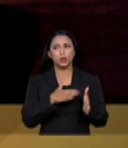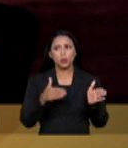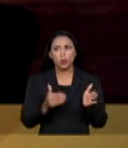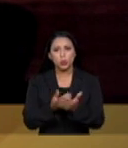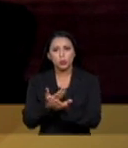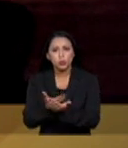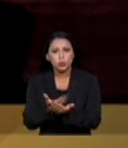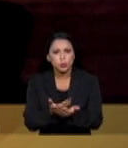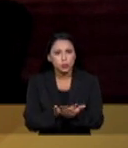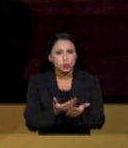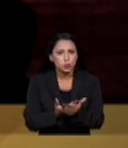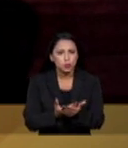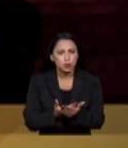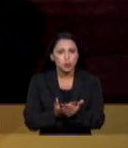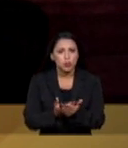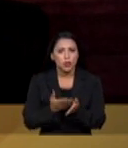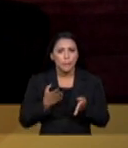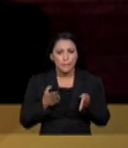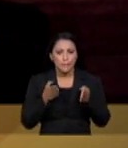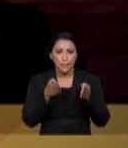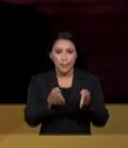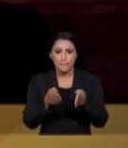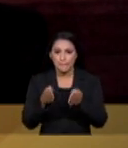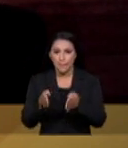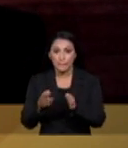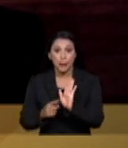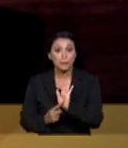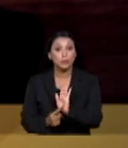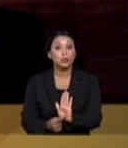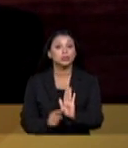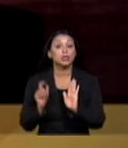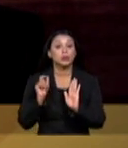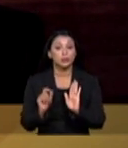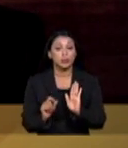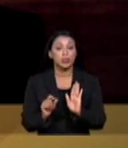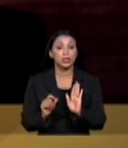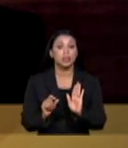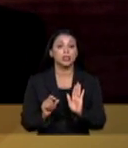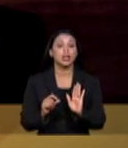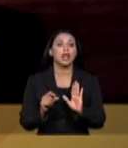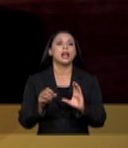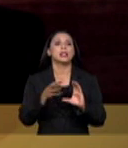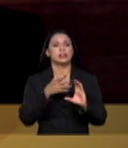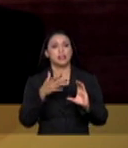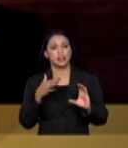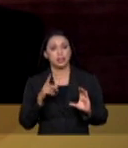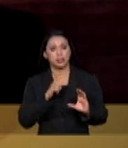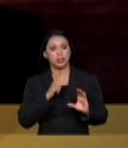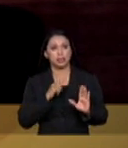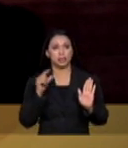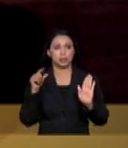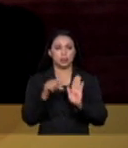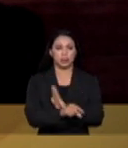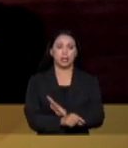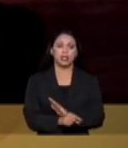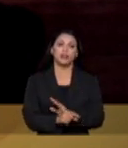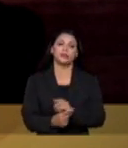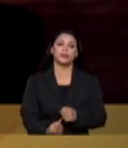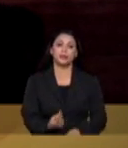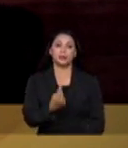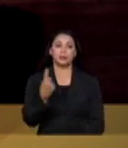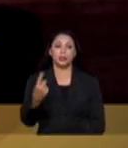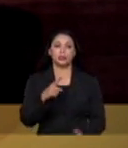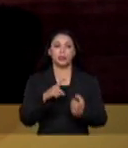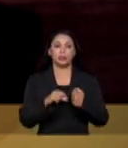estudos a demonstrar a efetiva ocorrência das características do parágrafo primeiro do